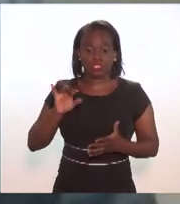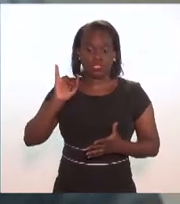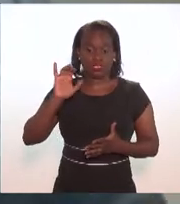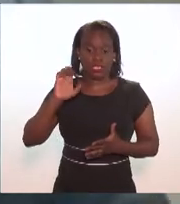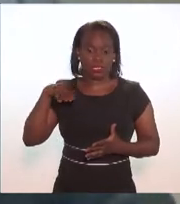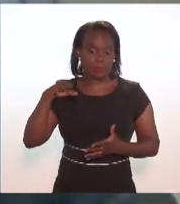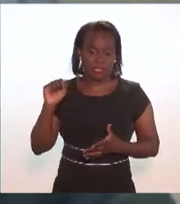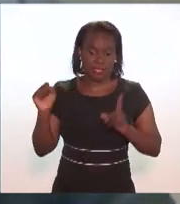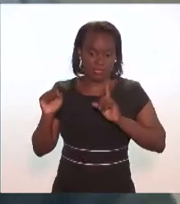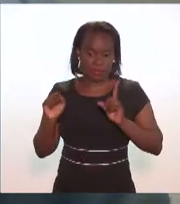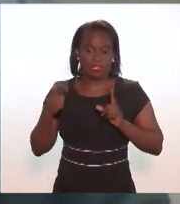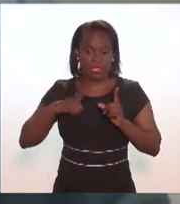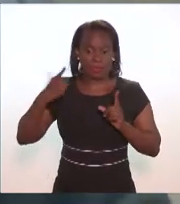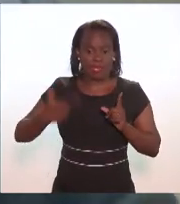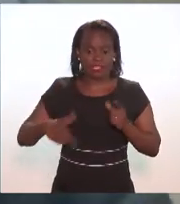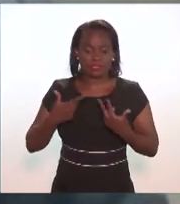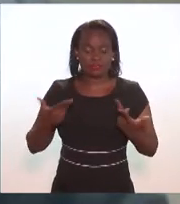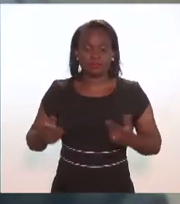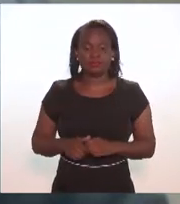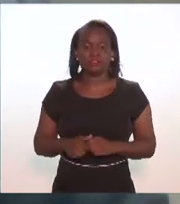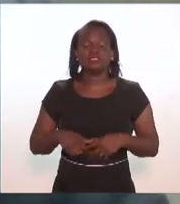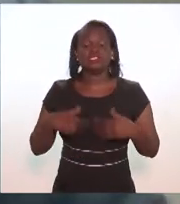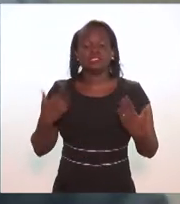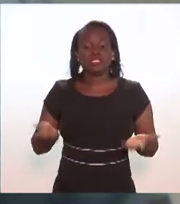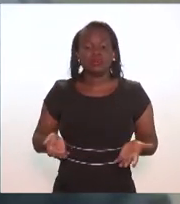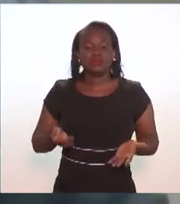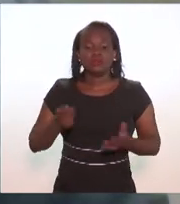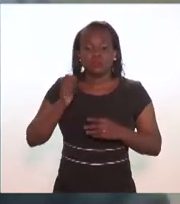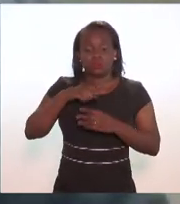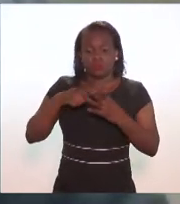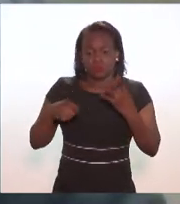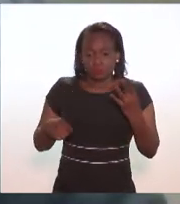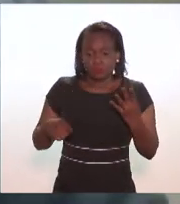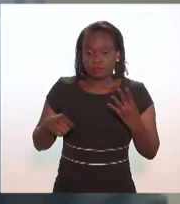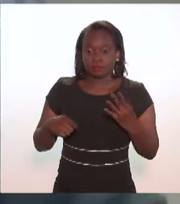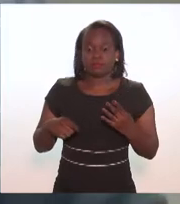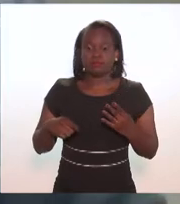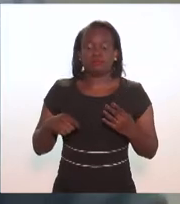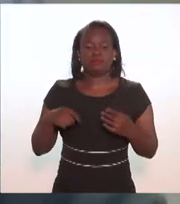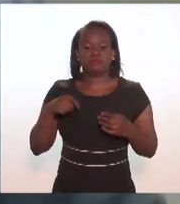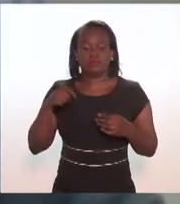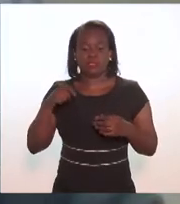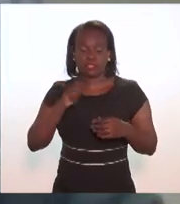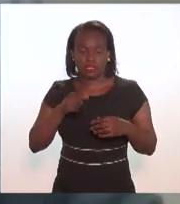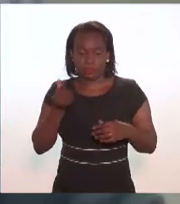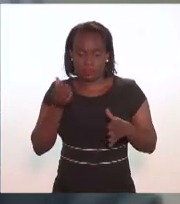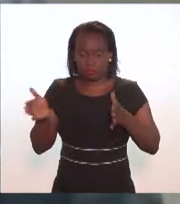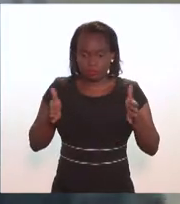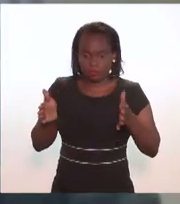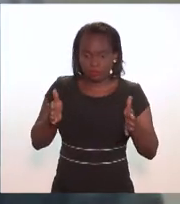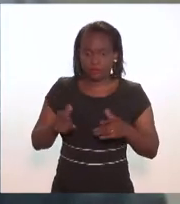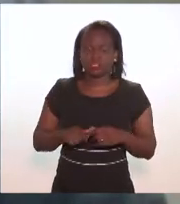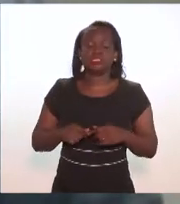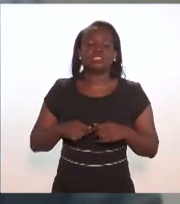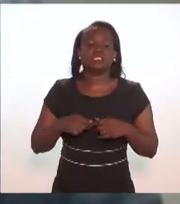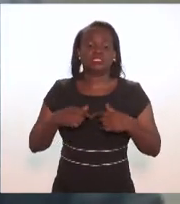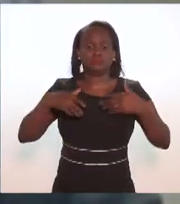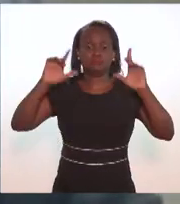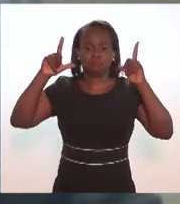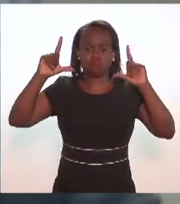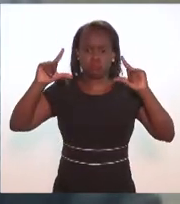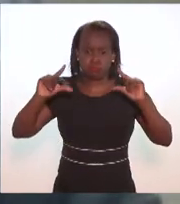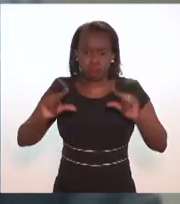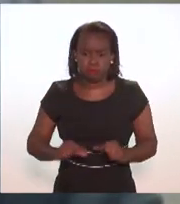ICMS. Então, no segundo quadrimestre, ali, entre o segundo, primeiro e o segundo semestre, a gente teve uma queda generalizada